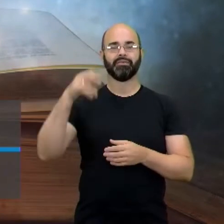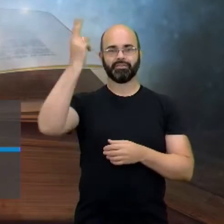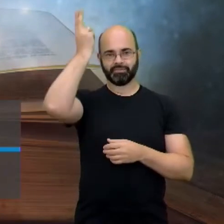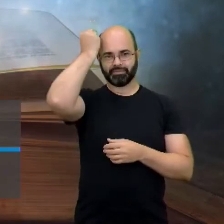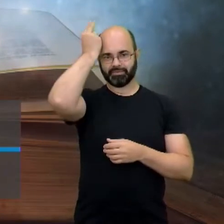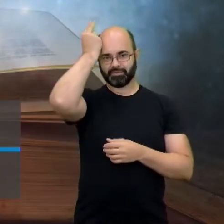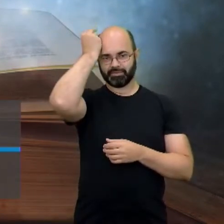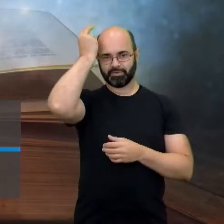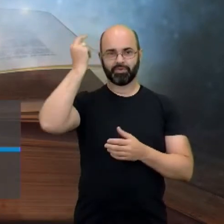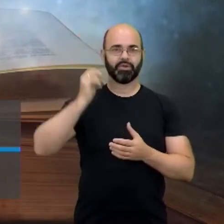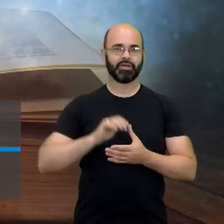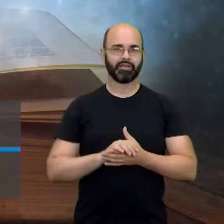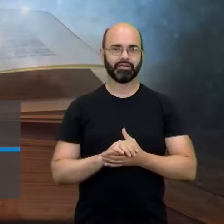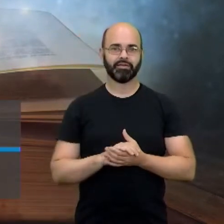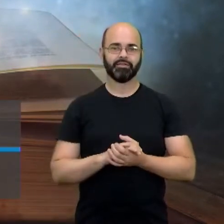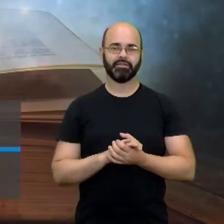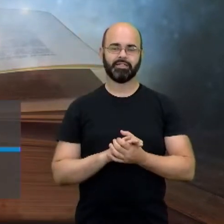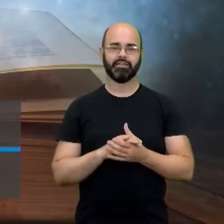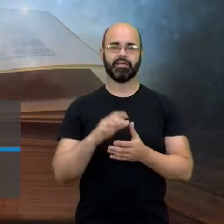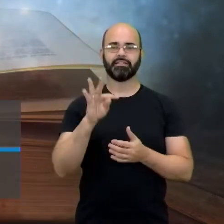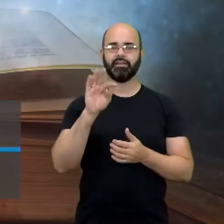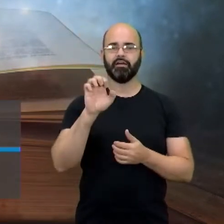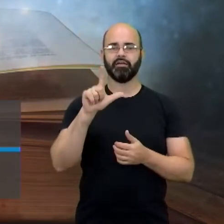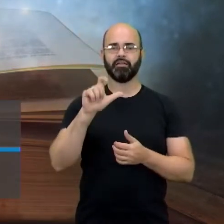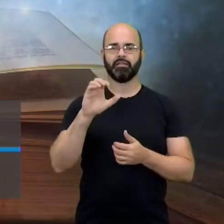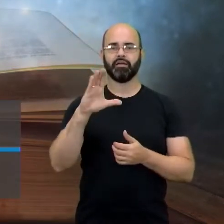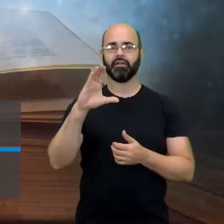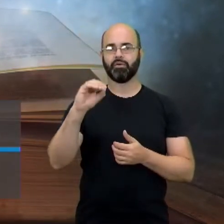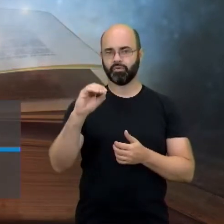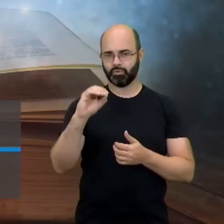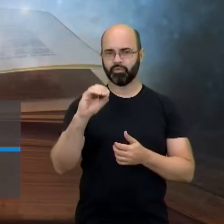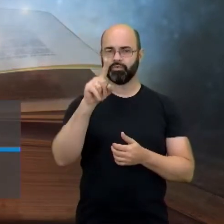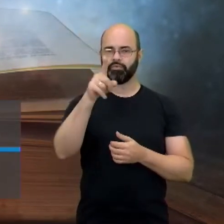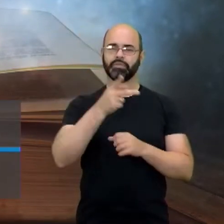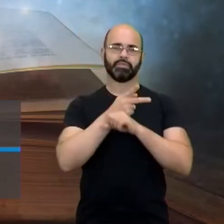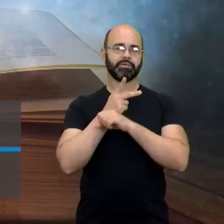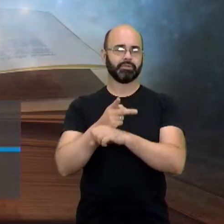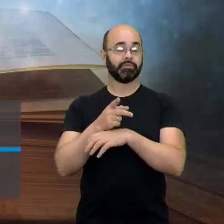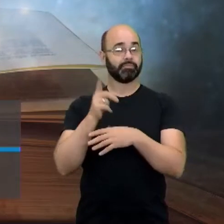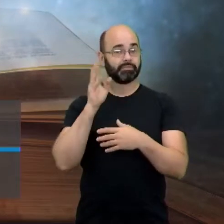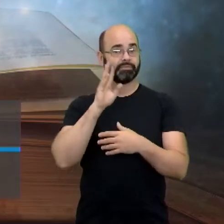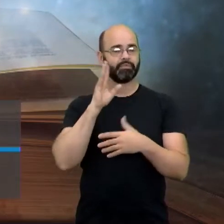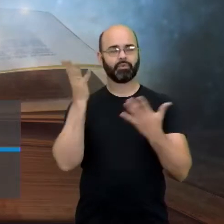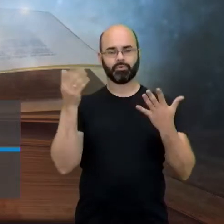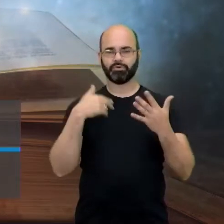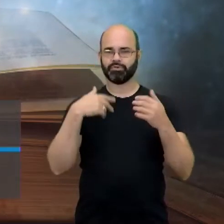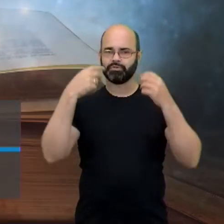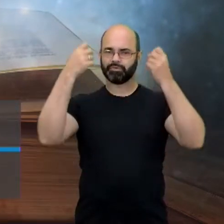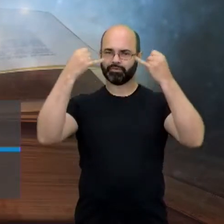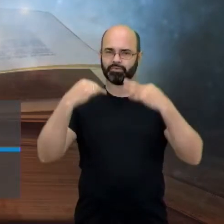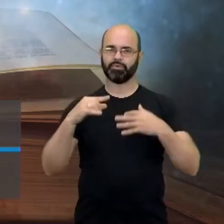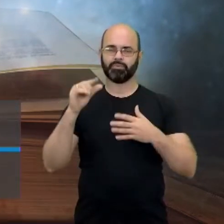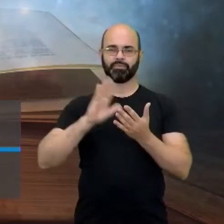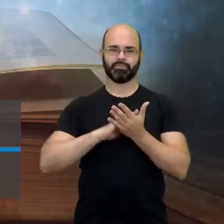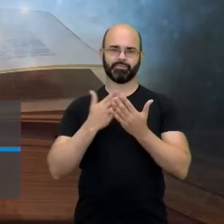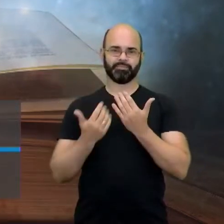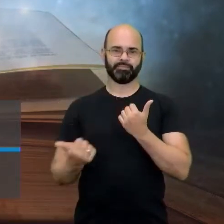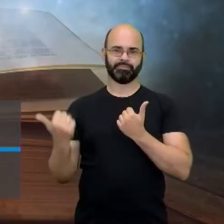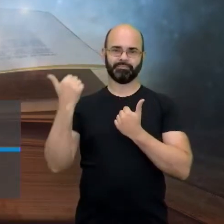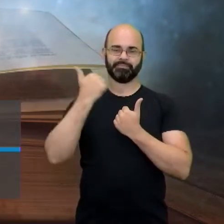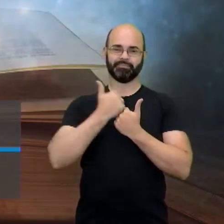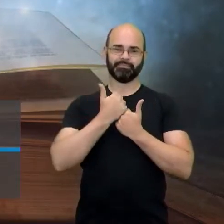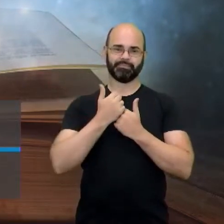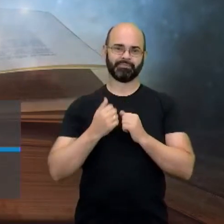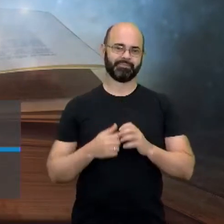Rubião. E é sobre Teleco, Coelhinho, de Murilo Rubião, que eu vou falar um pouquinho hoje, tá? Teleco, o